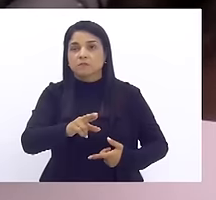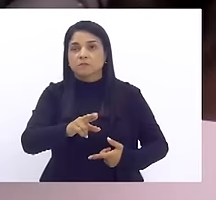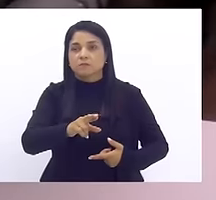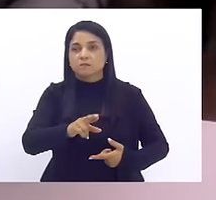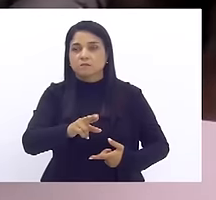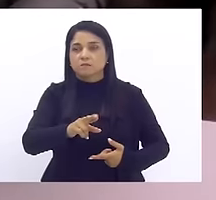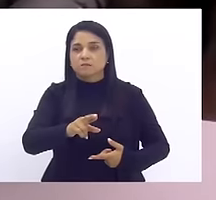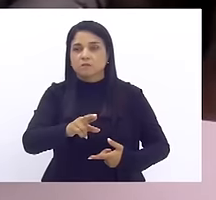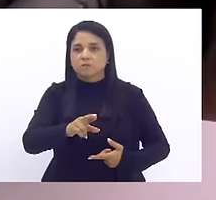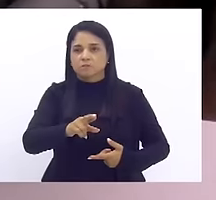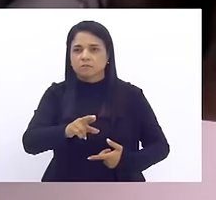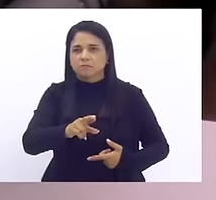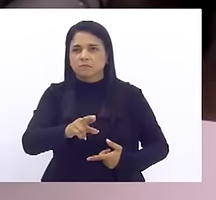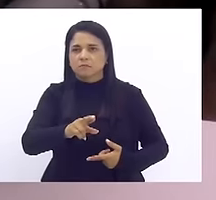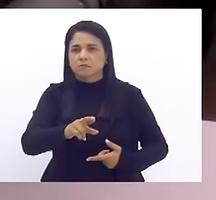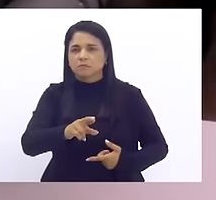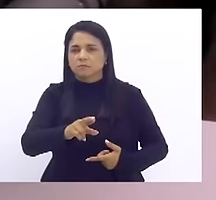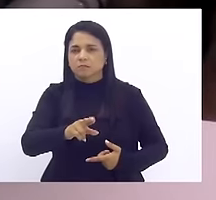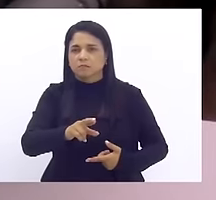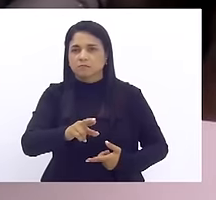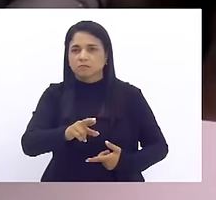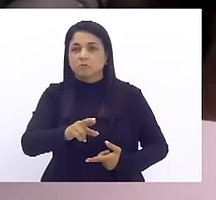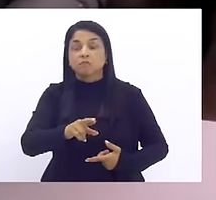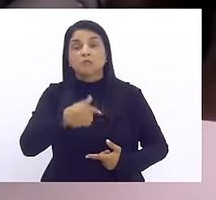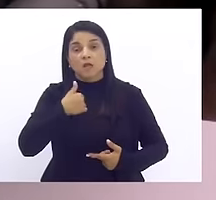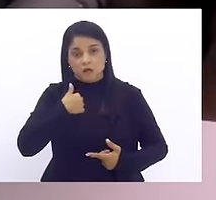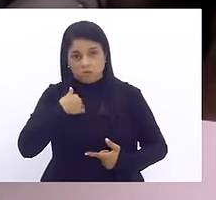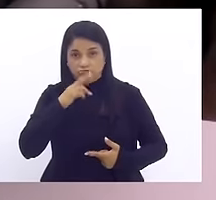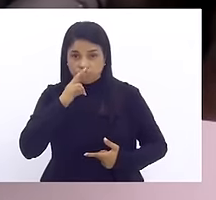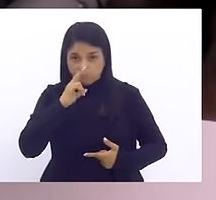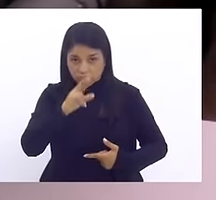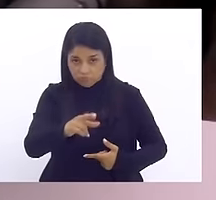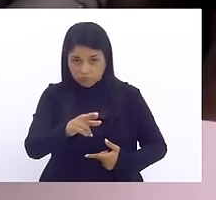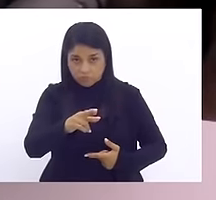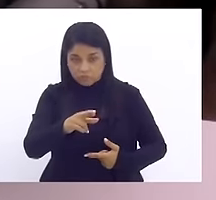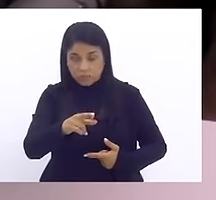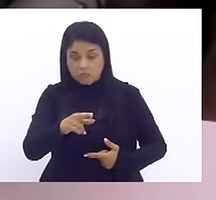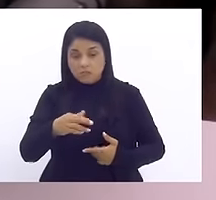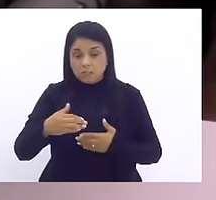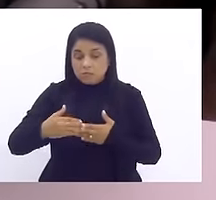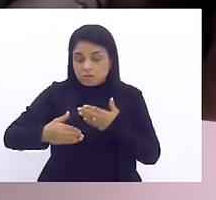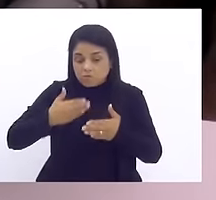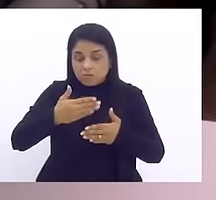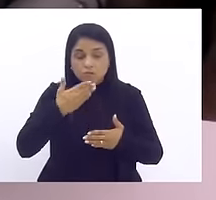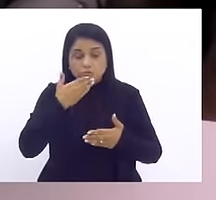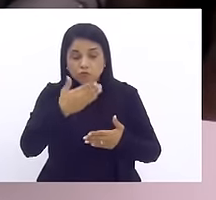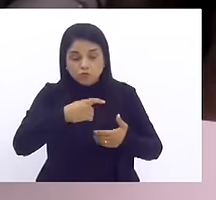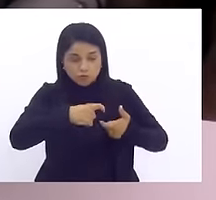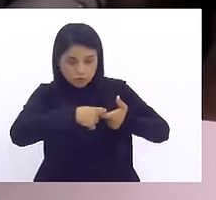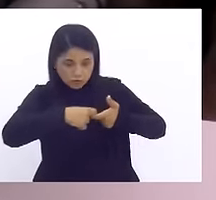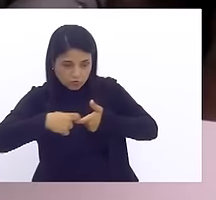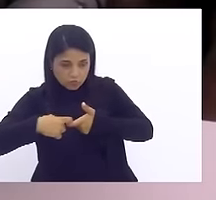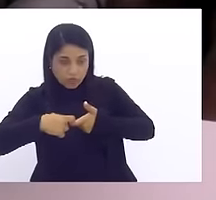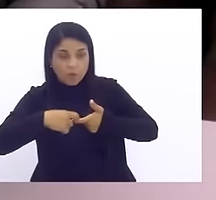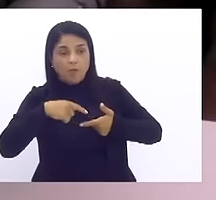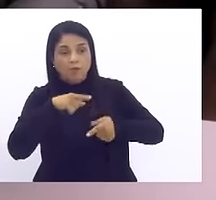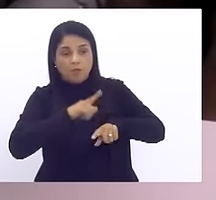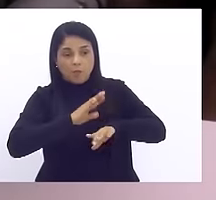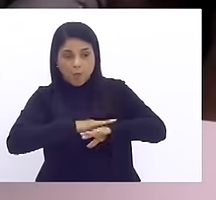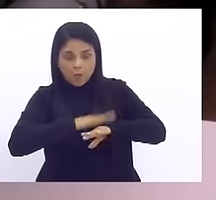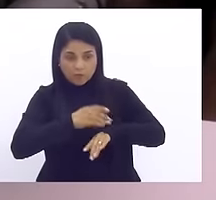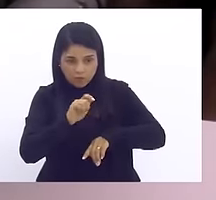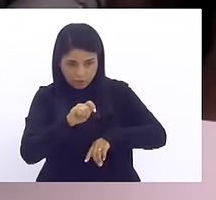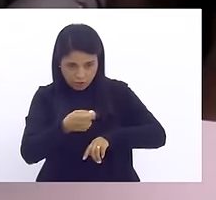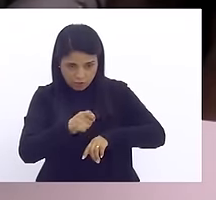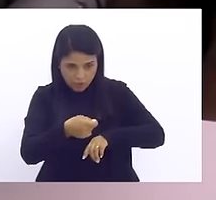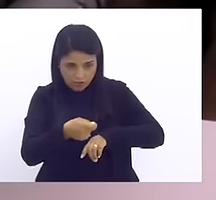determina por gentileza eu posso dizer que esse procedimento de pedido entrega a retenção Seja lá o termo que foi utilizado